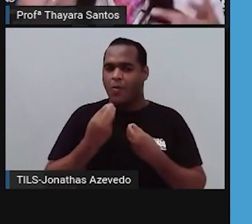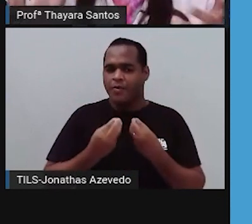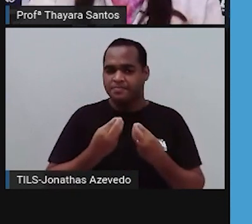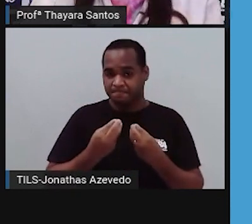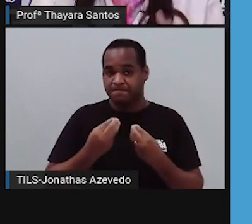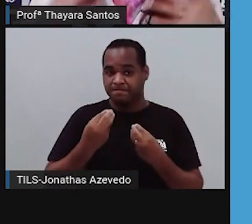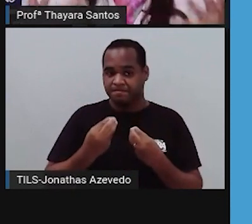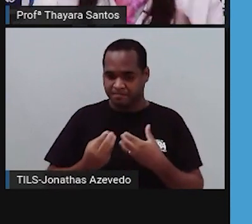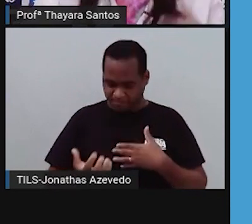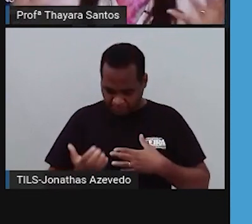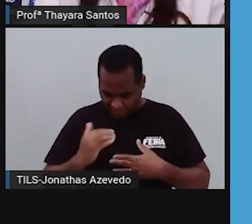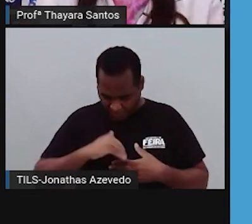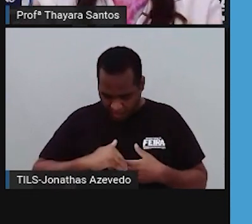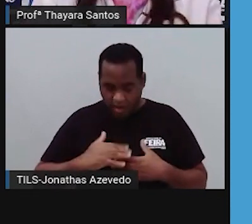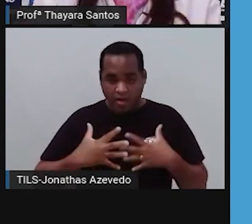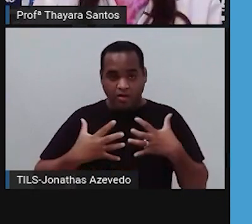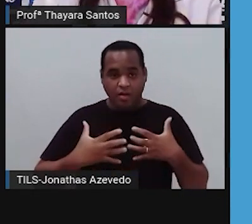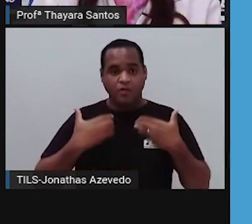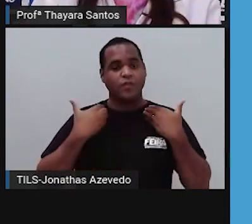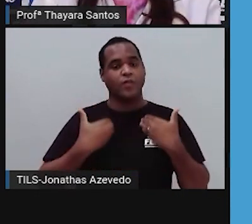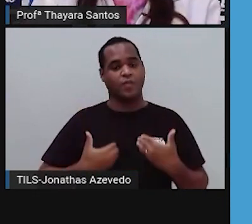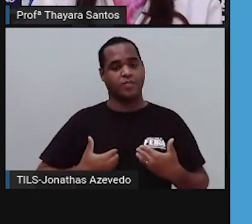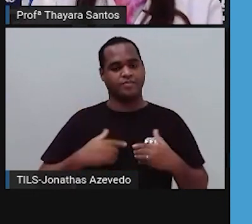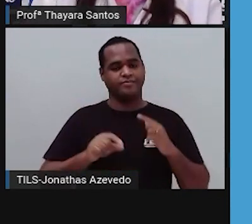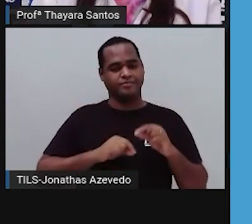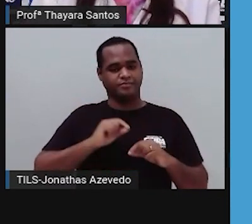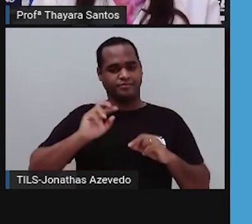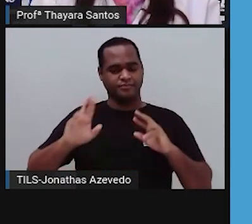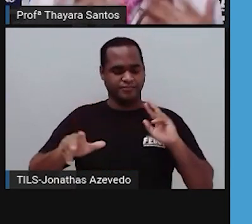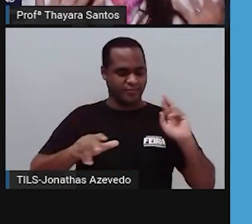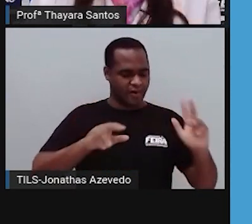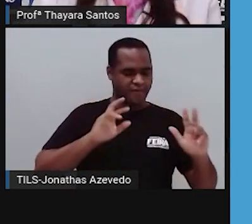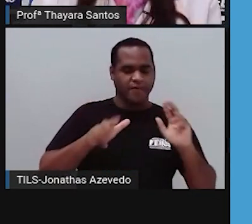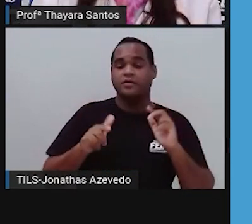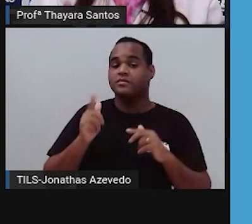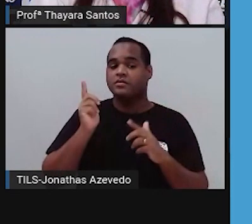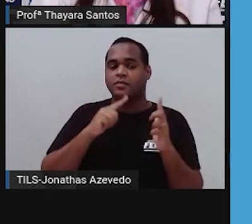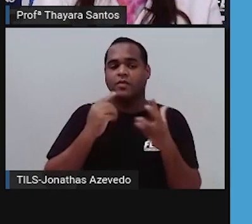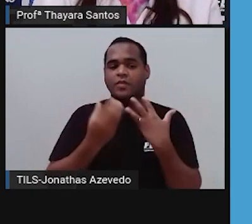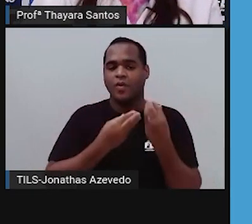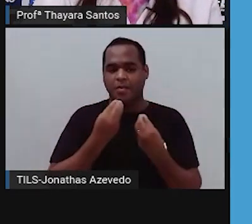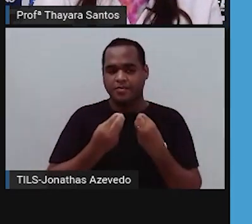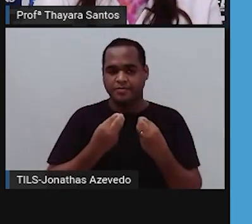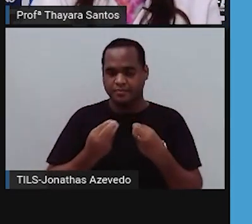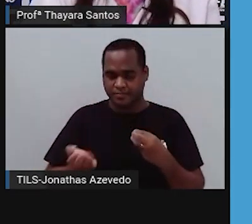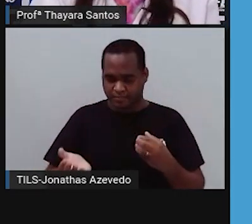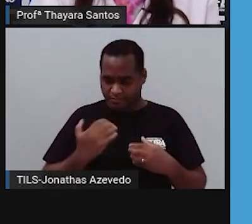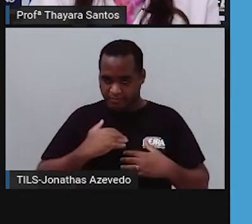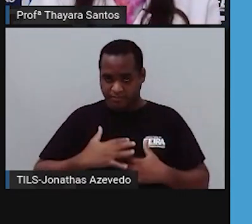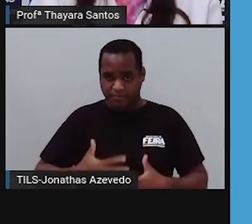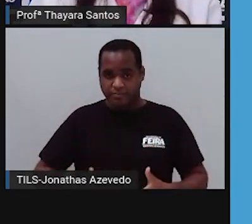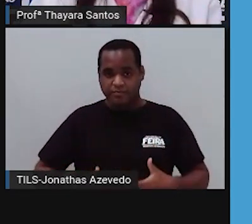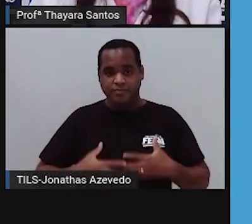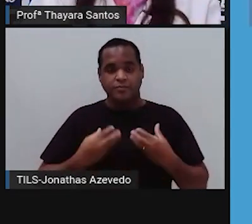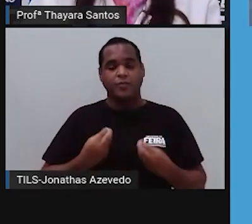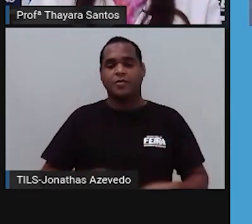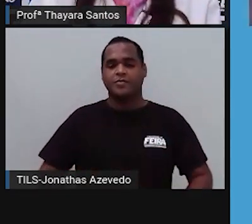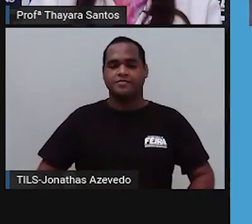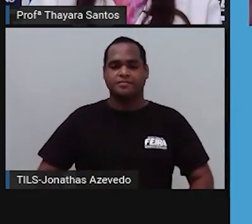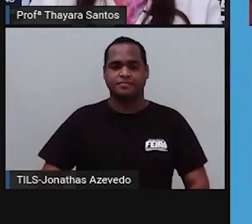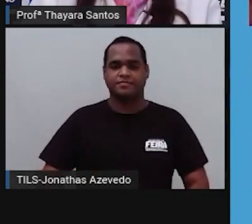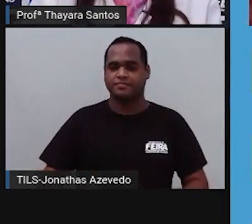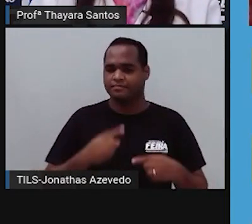esse embriãozinho, esse feto, que a gente vai ver que tem algumas diferenças, chegou até aquele útero. Nas